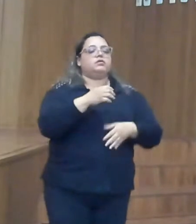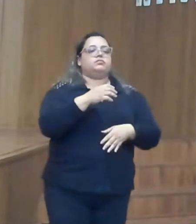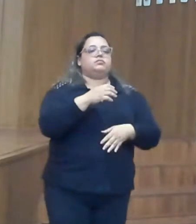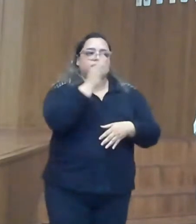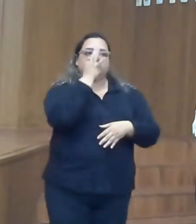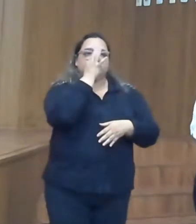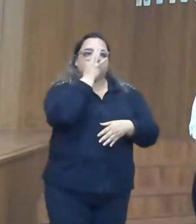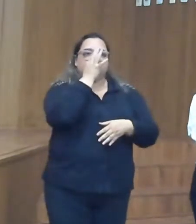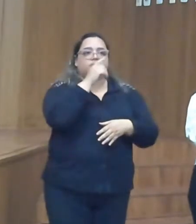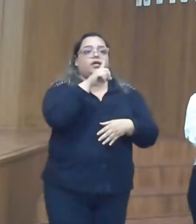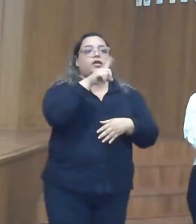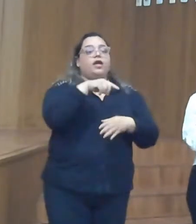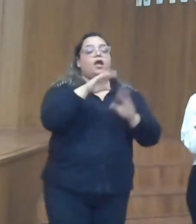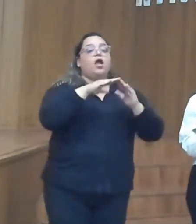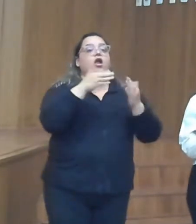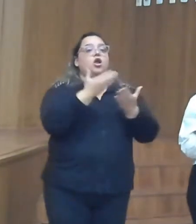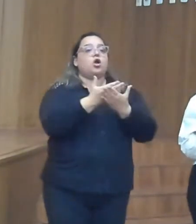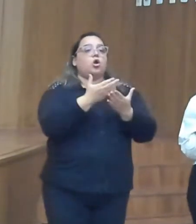Nossa Senhora de Lourdes.